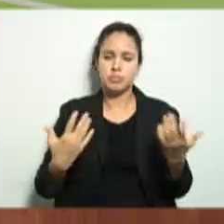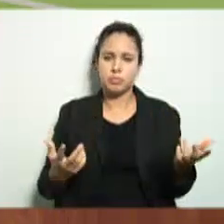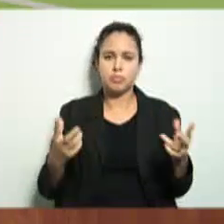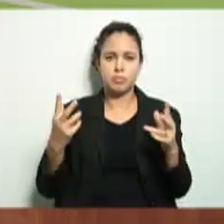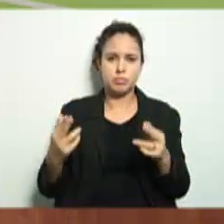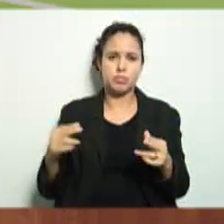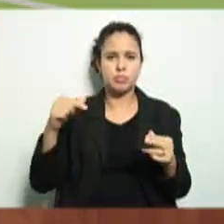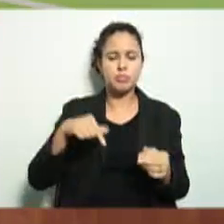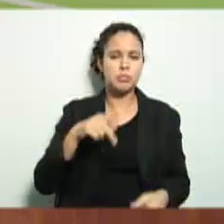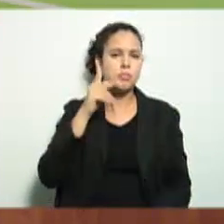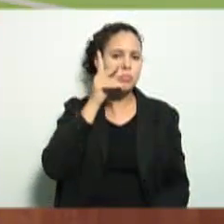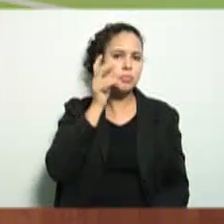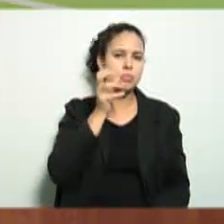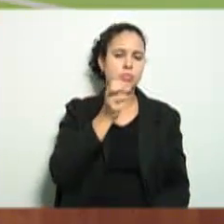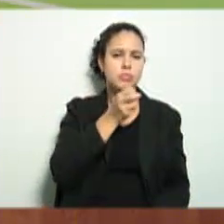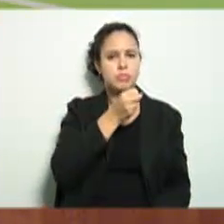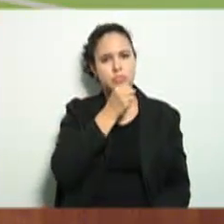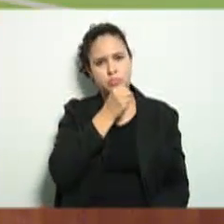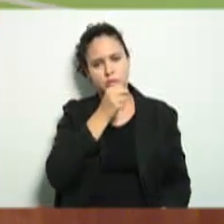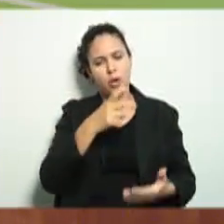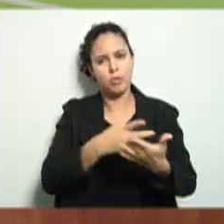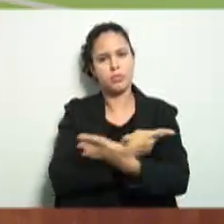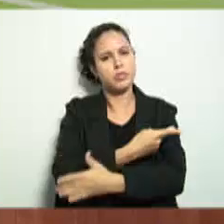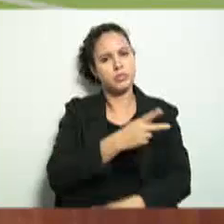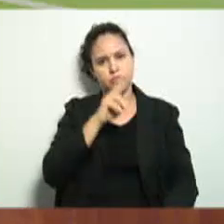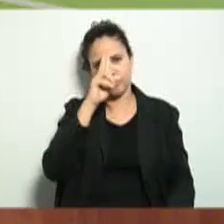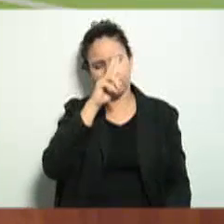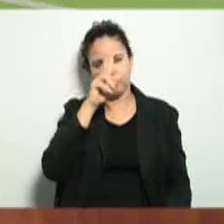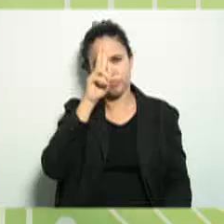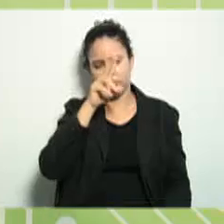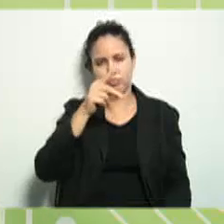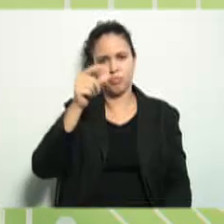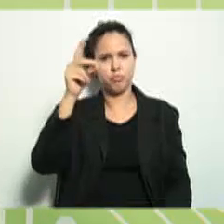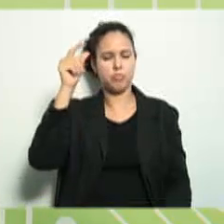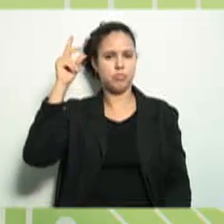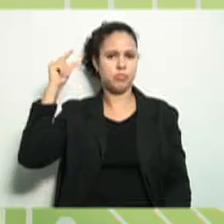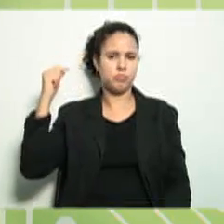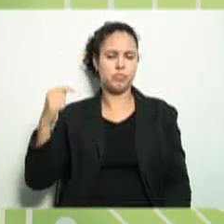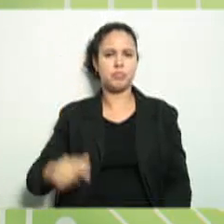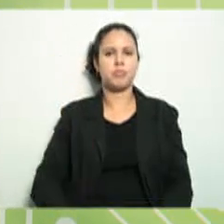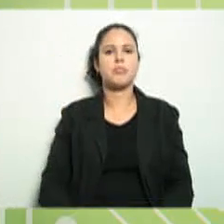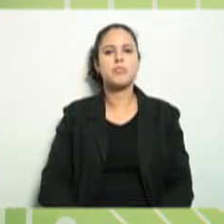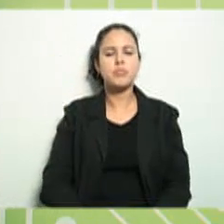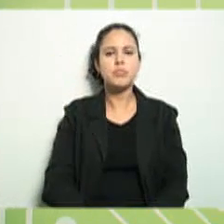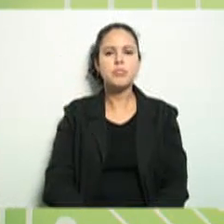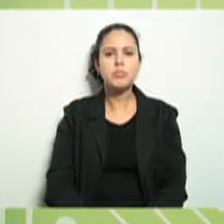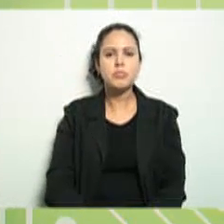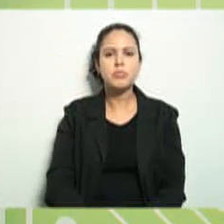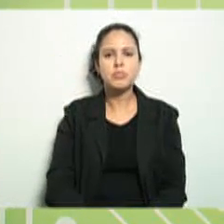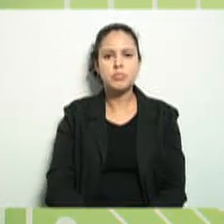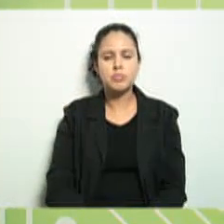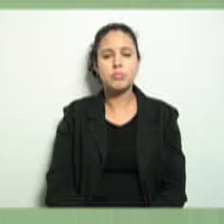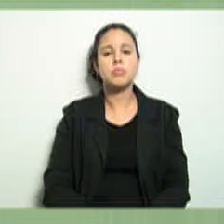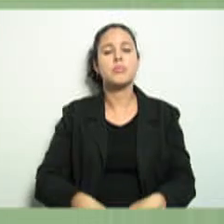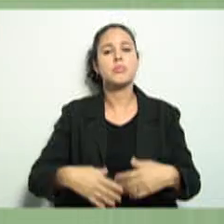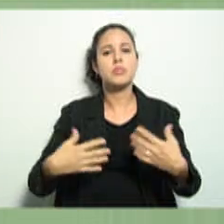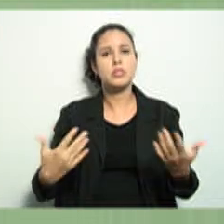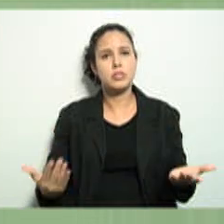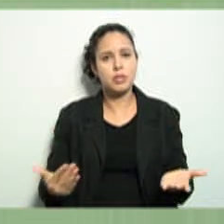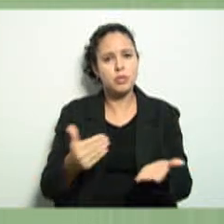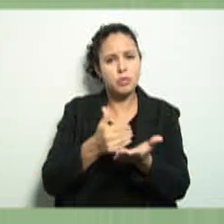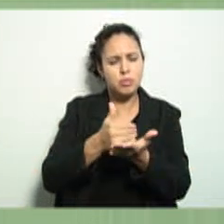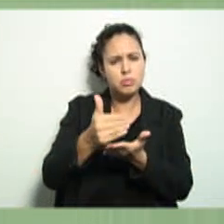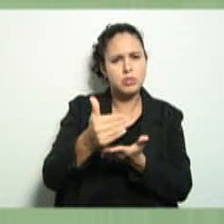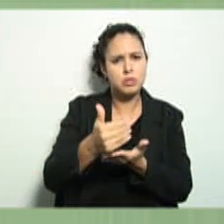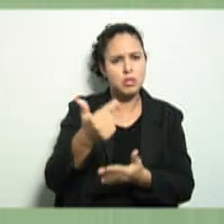nesse momento da história. Durante essa segunda exploração da